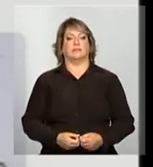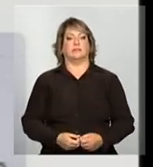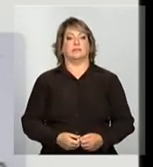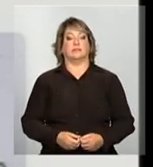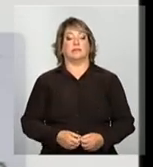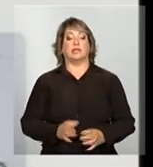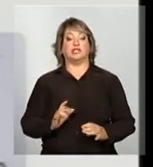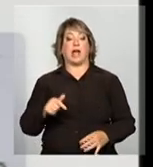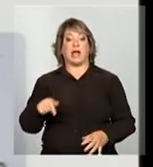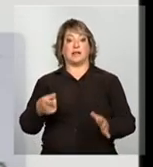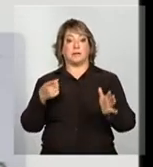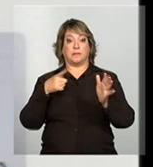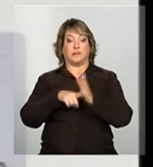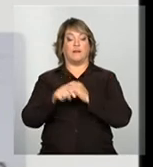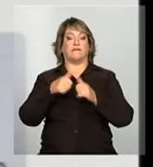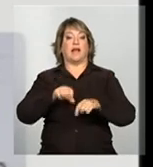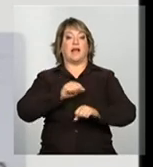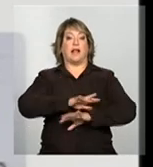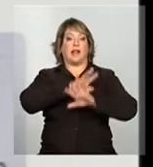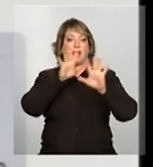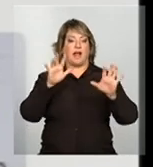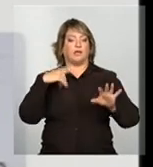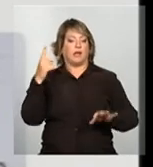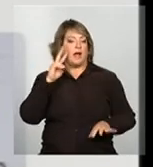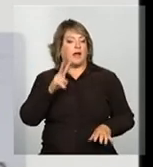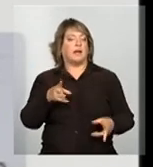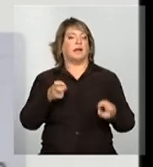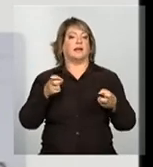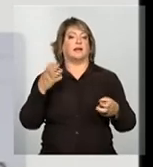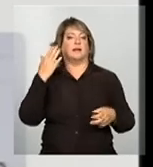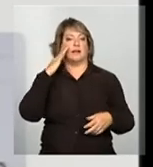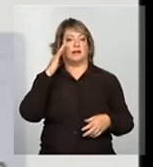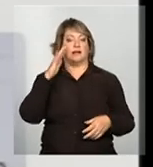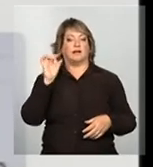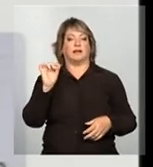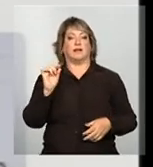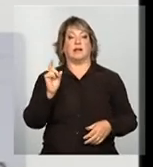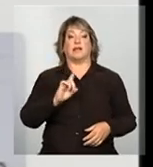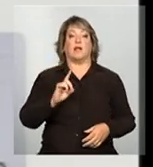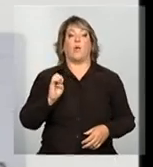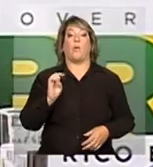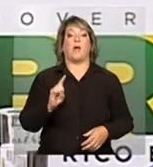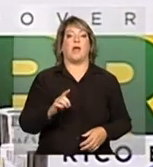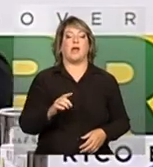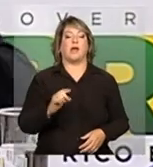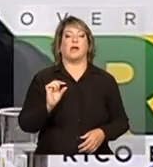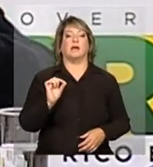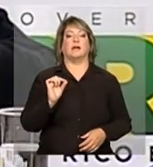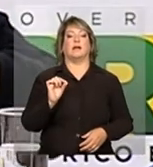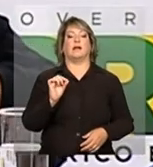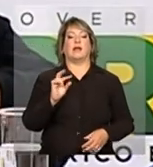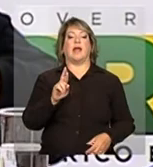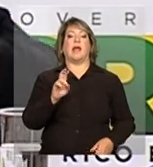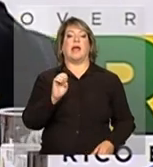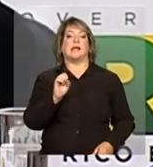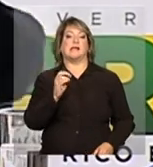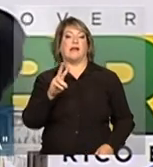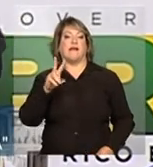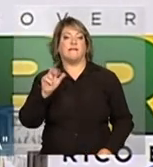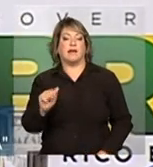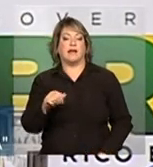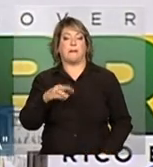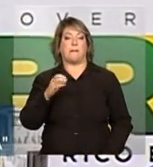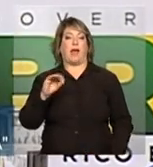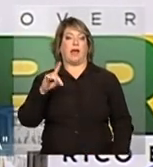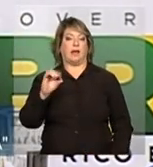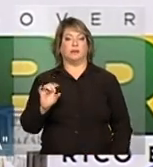primeira pergunta fica clara a percepção de que não é uma reserva de mercado, não se trata